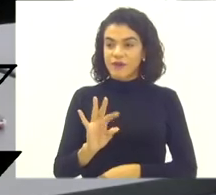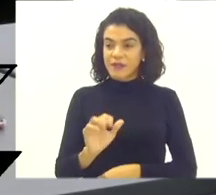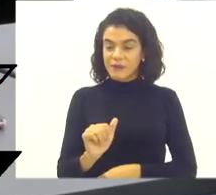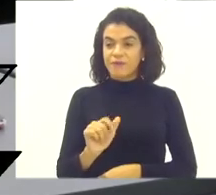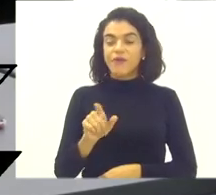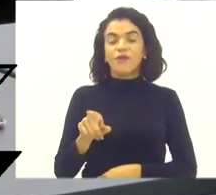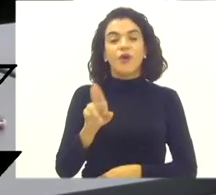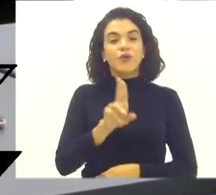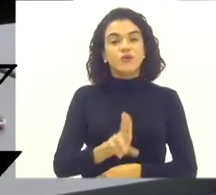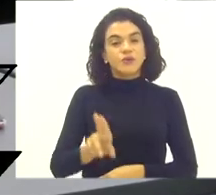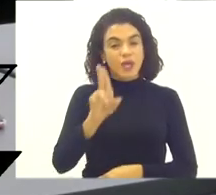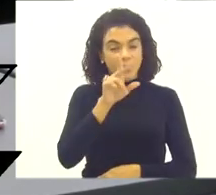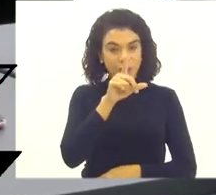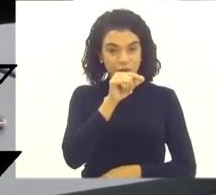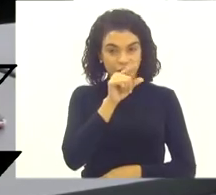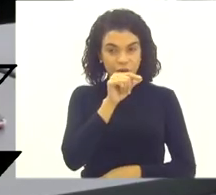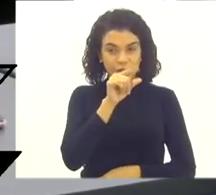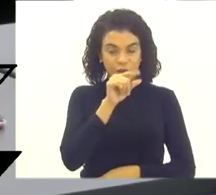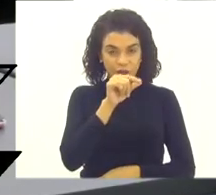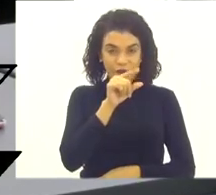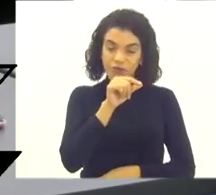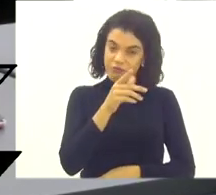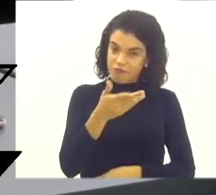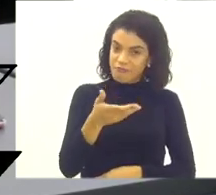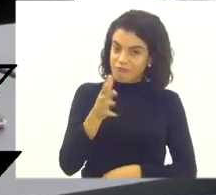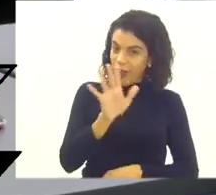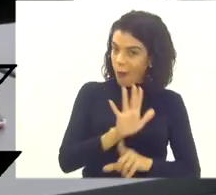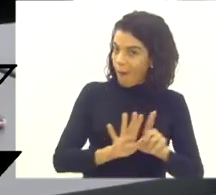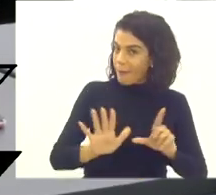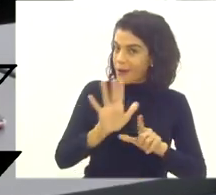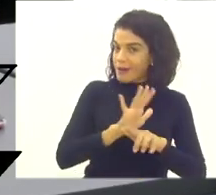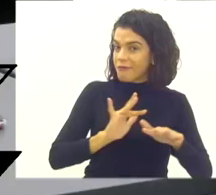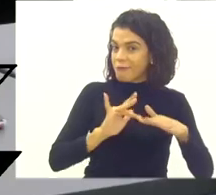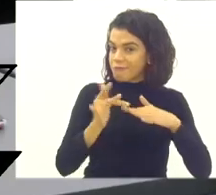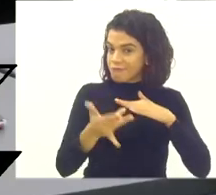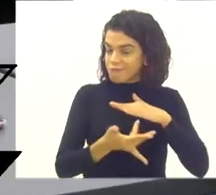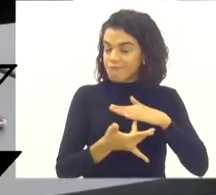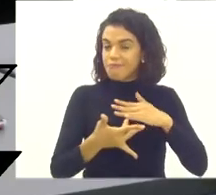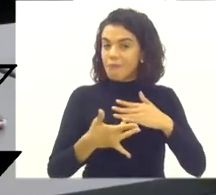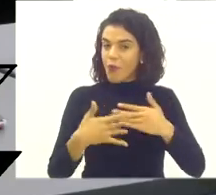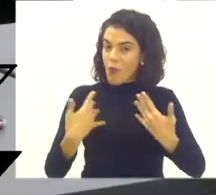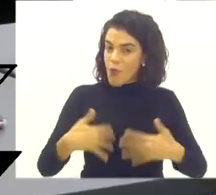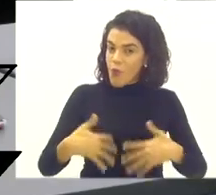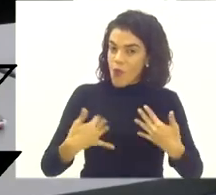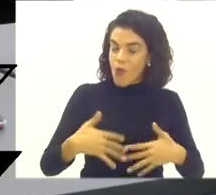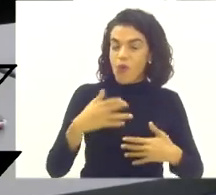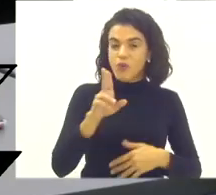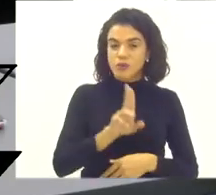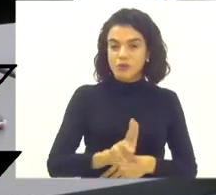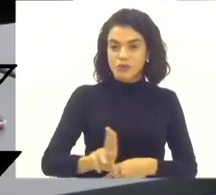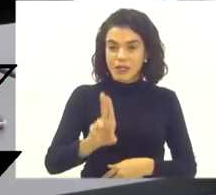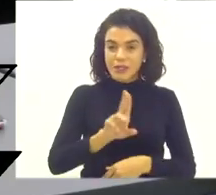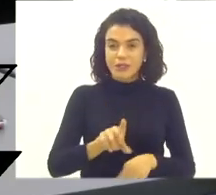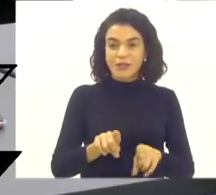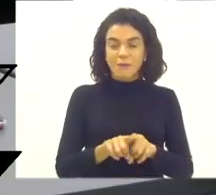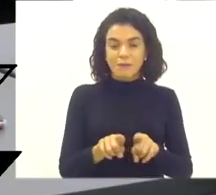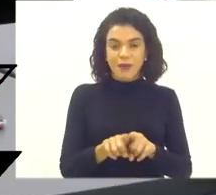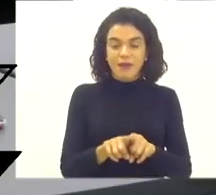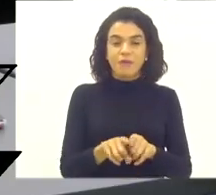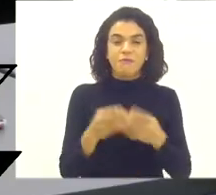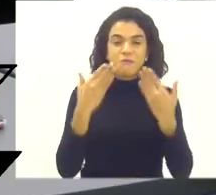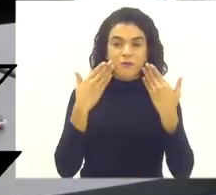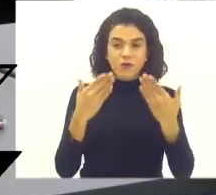no Twitter numa rede bastante pública e acessada que é muito caracterizada Mari trouxe como